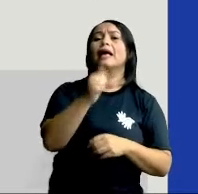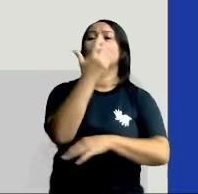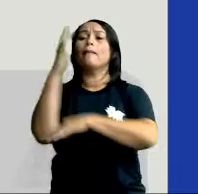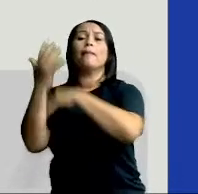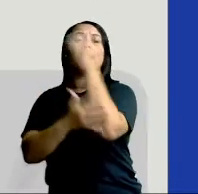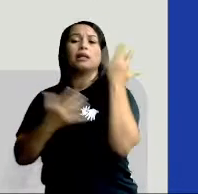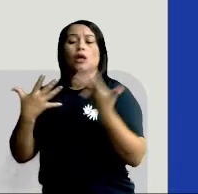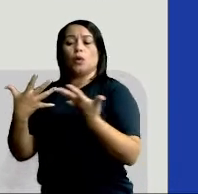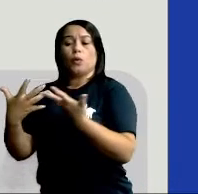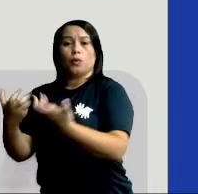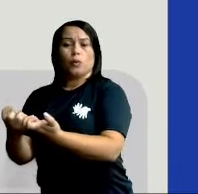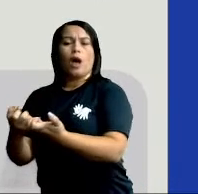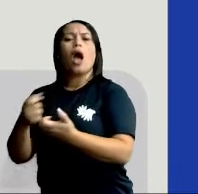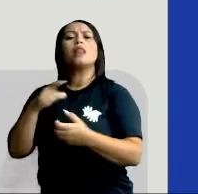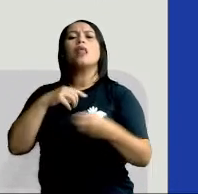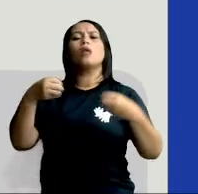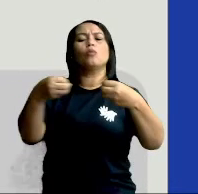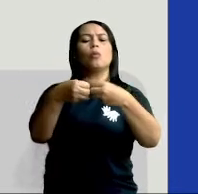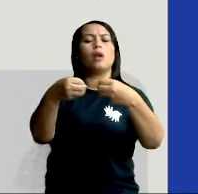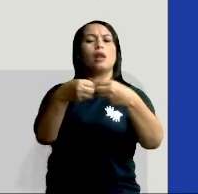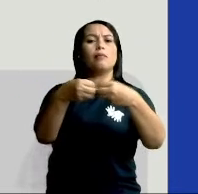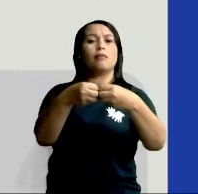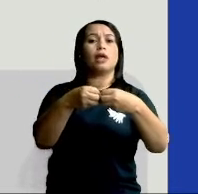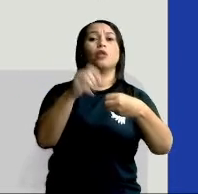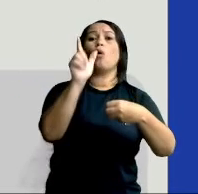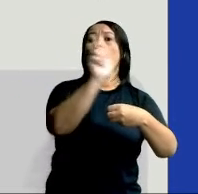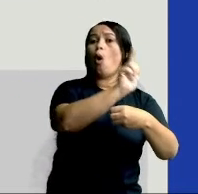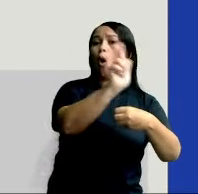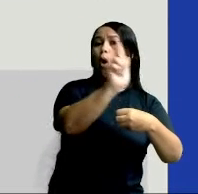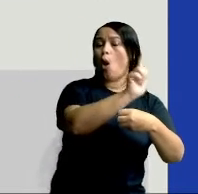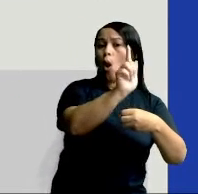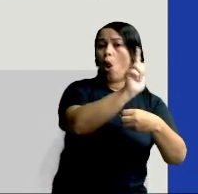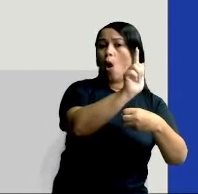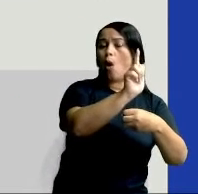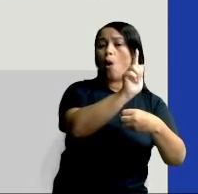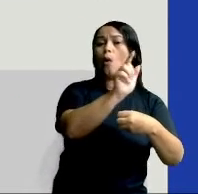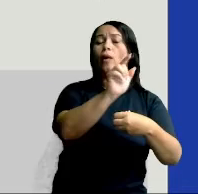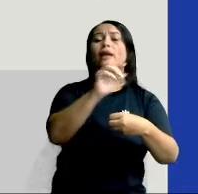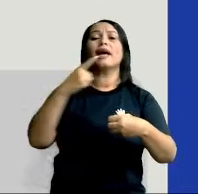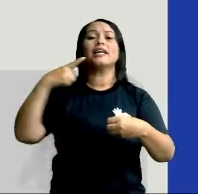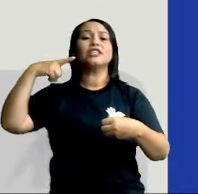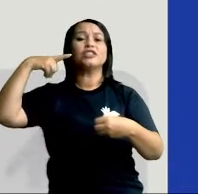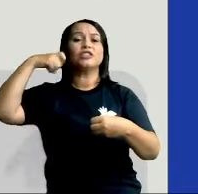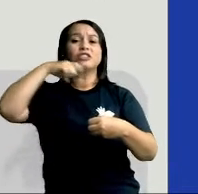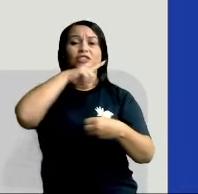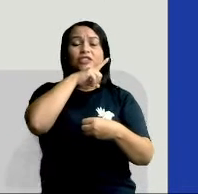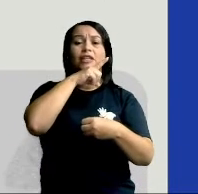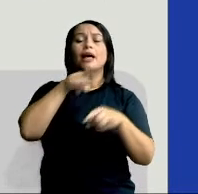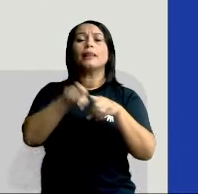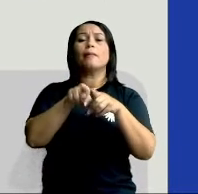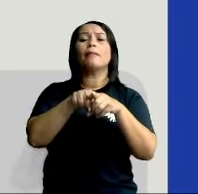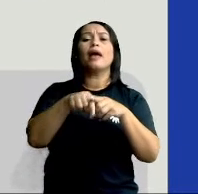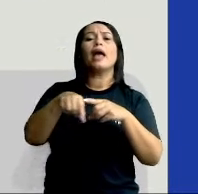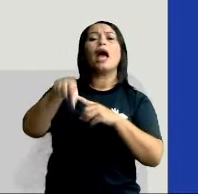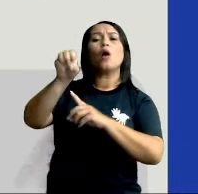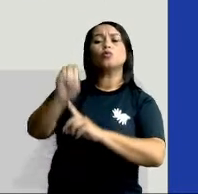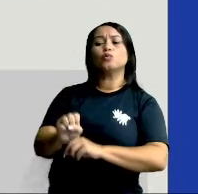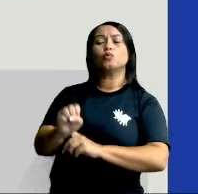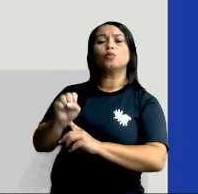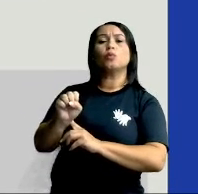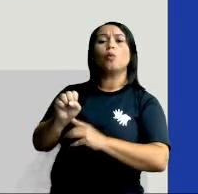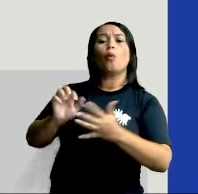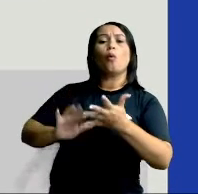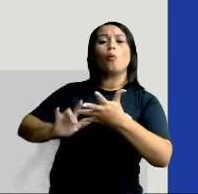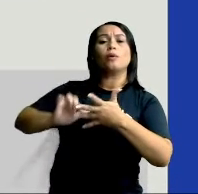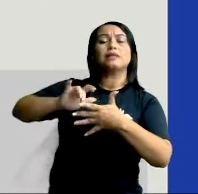com os seguintes municípios. Ao norte com Glória do Goitá e Chã da Alegria, ao sul com Escada,